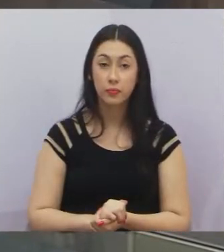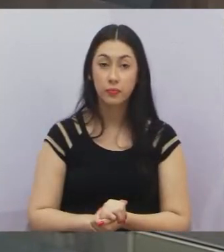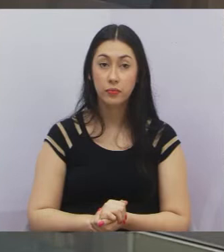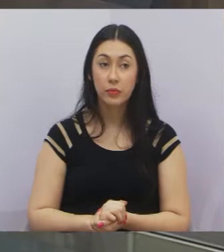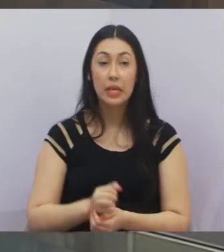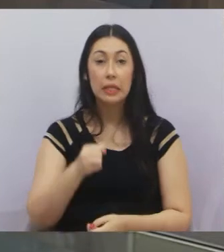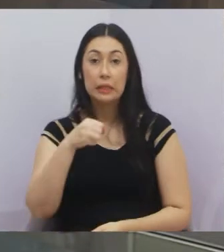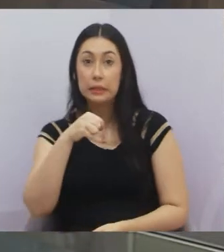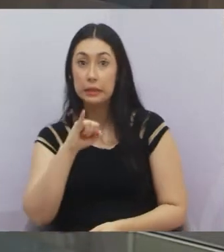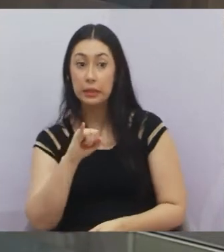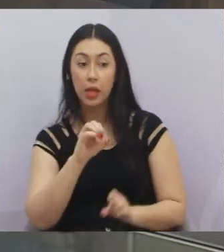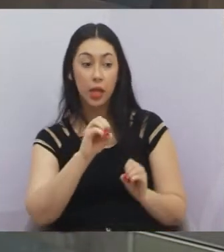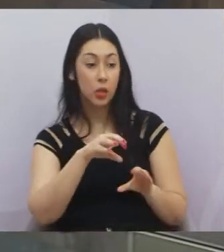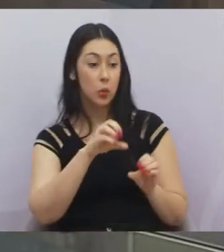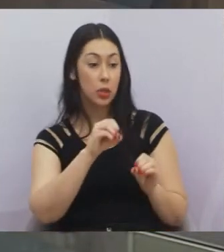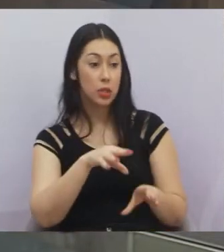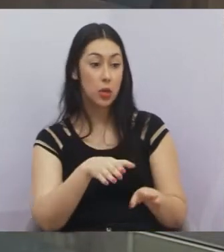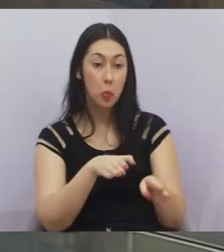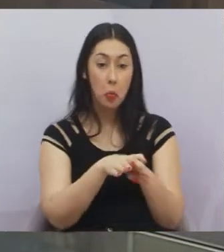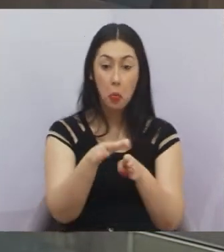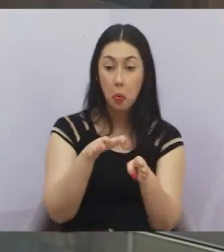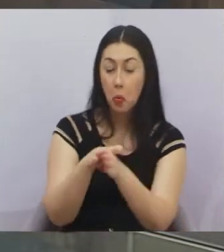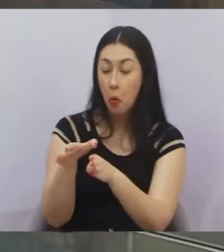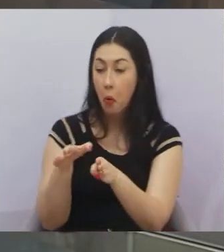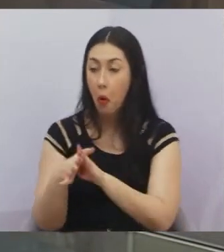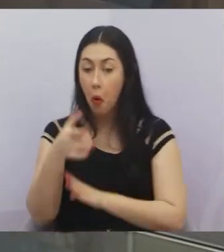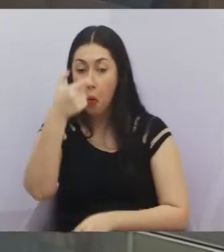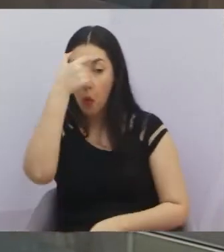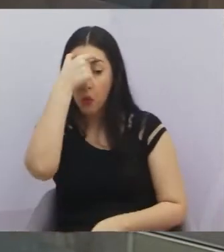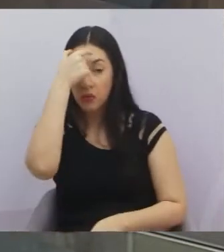uma educação e uma conscientização